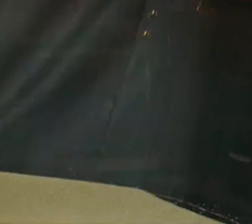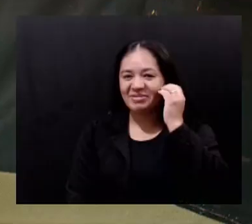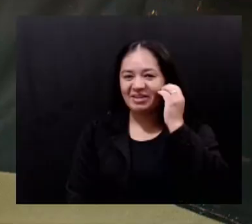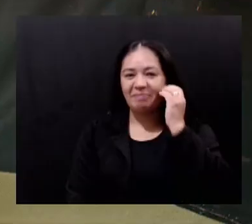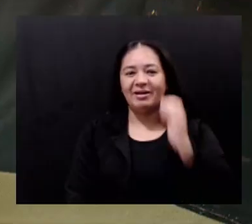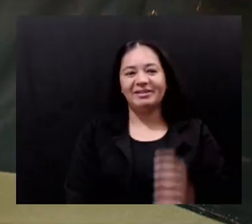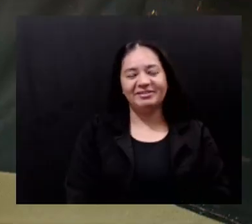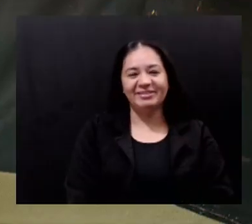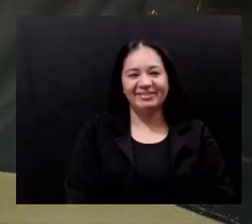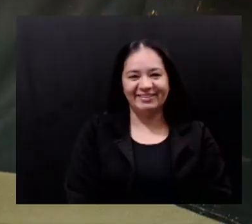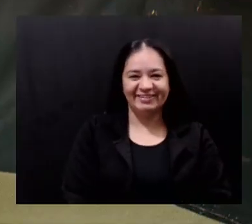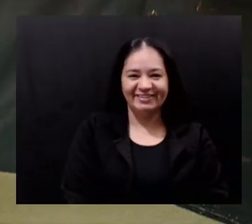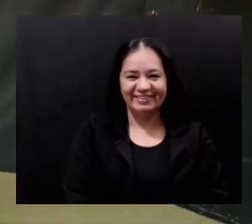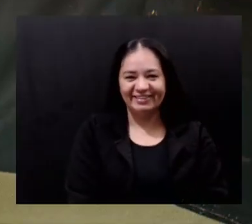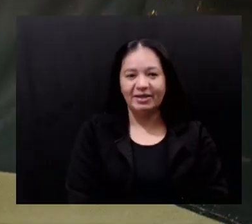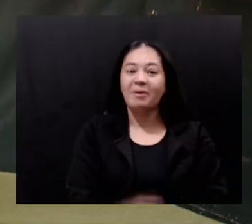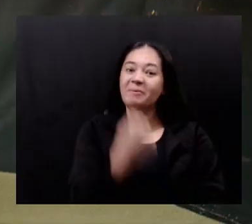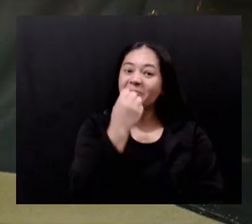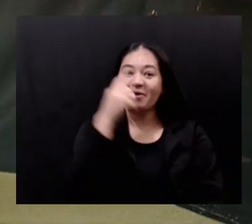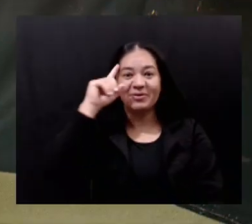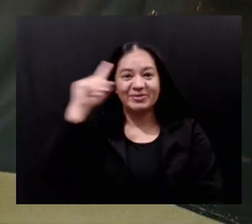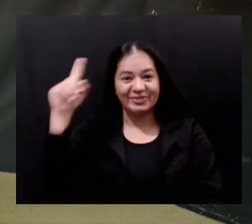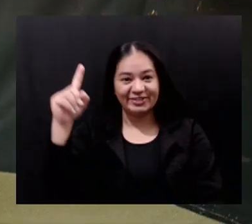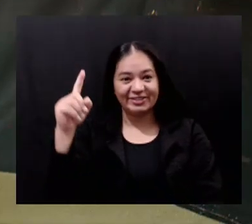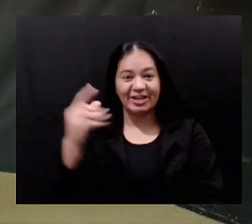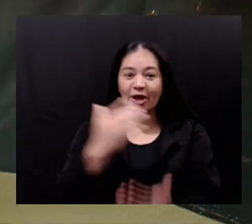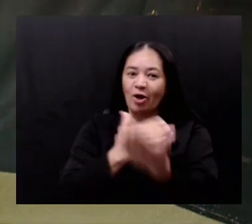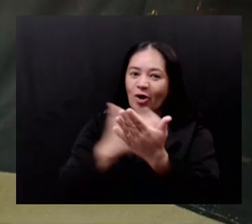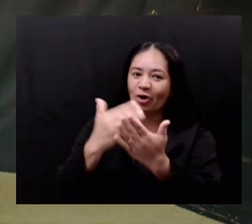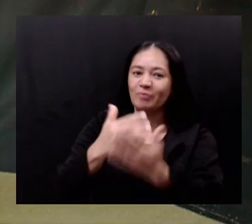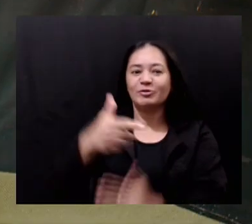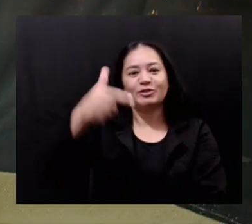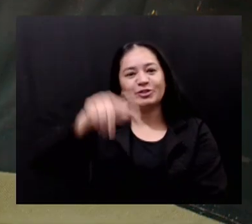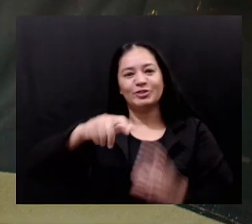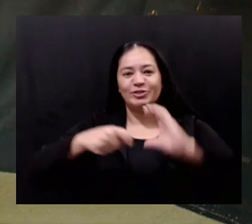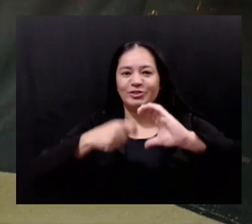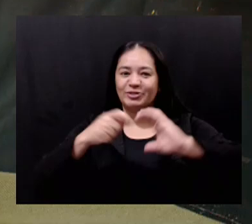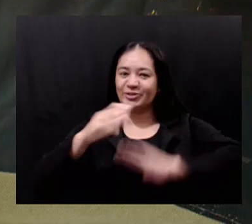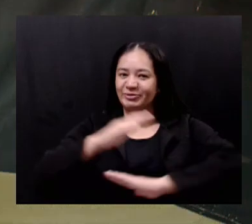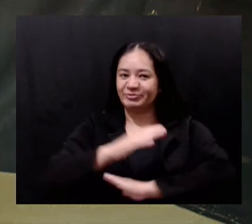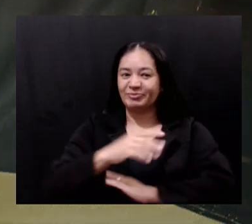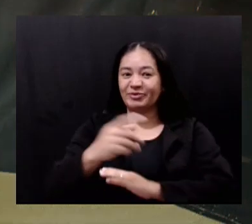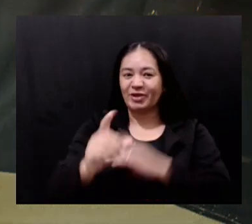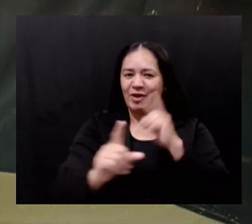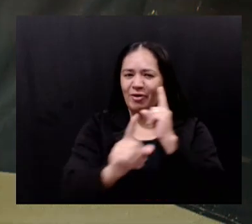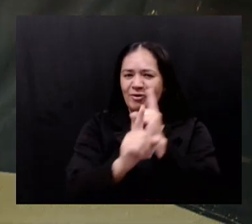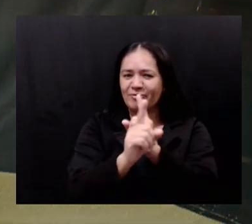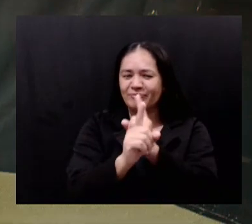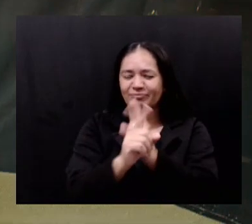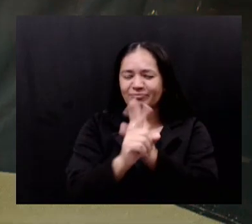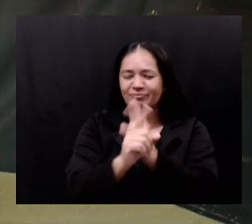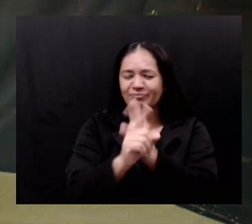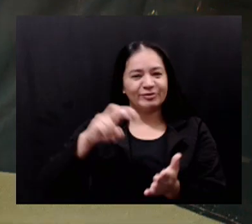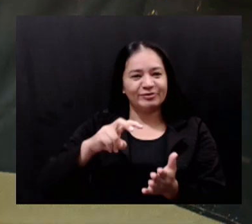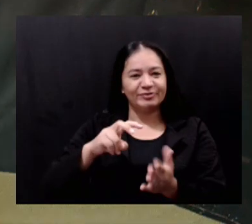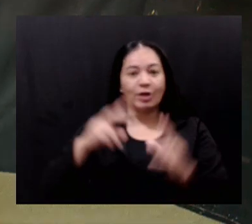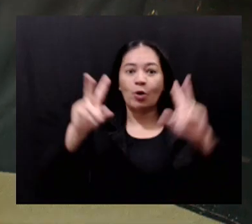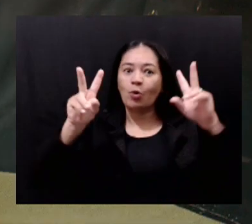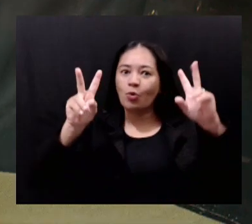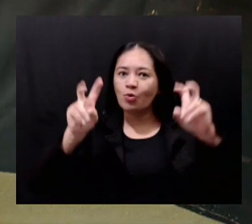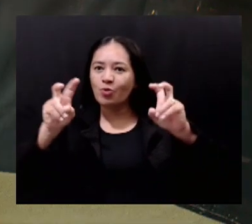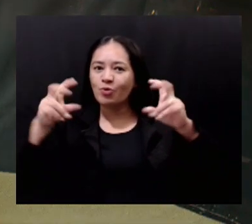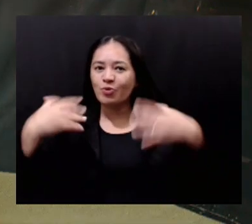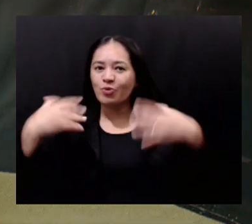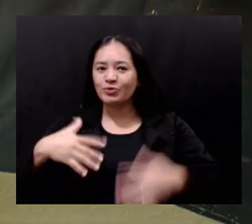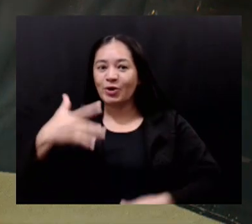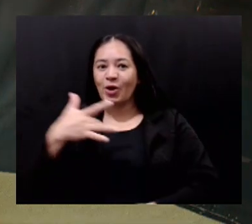Olá, bom dia! Está começando mais um Estúdio Câmara, seu encontro matinal com temas que tocam a vida real.